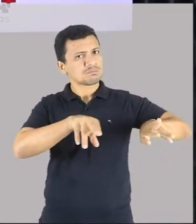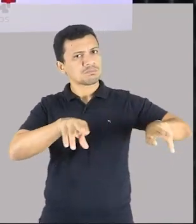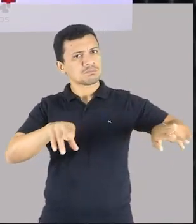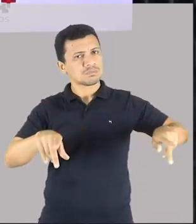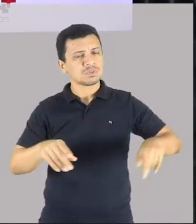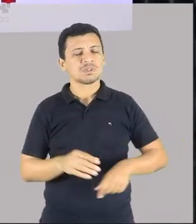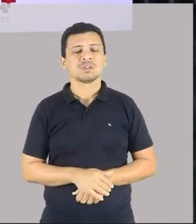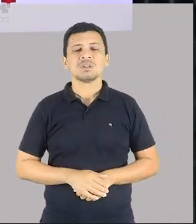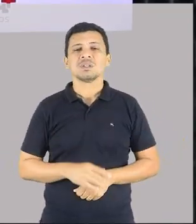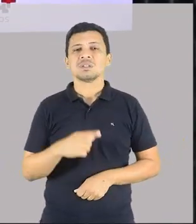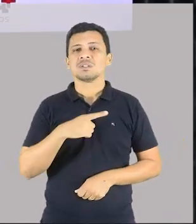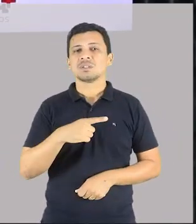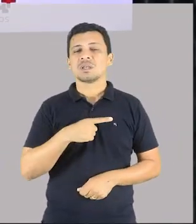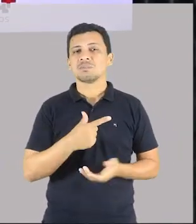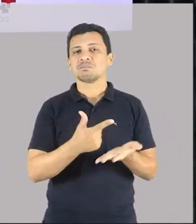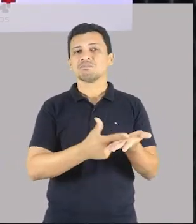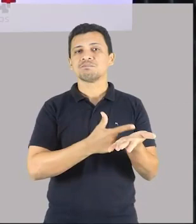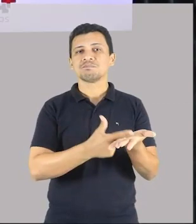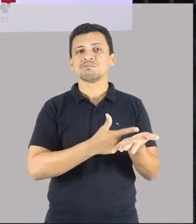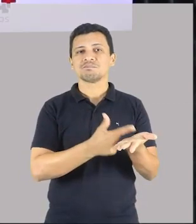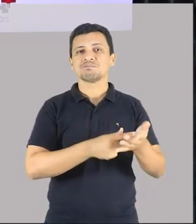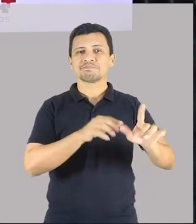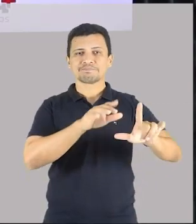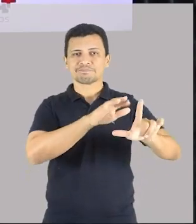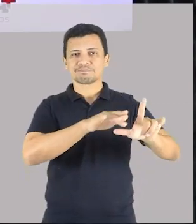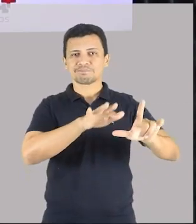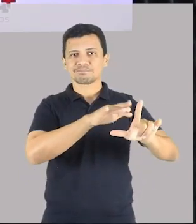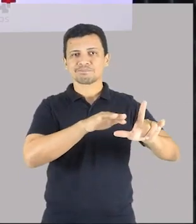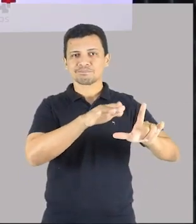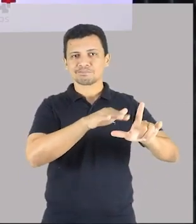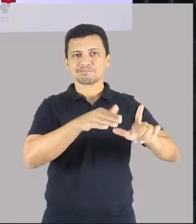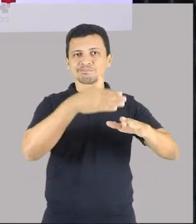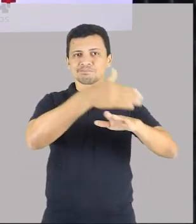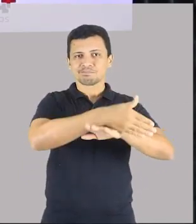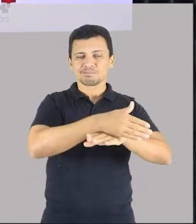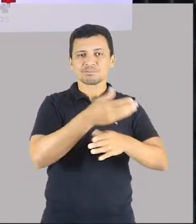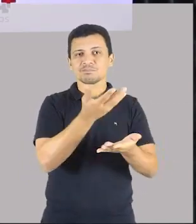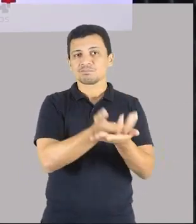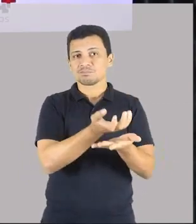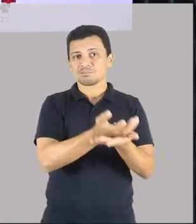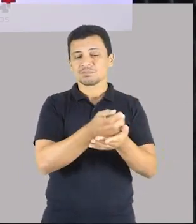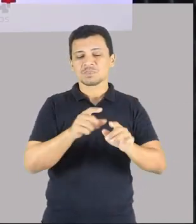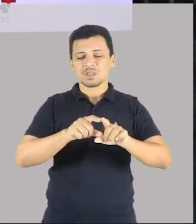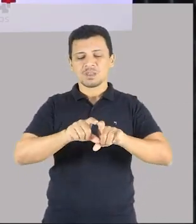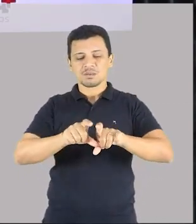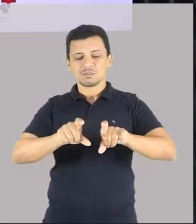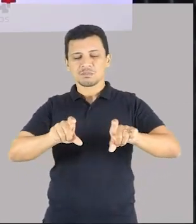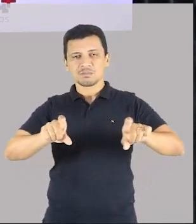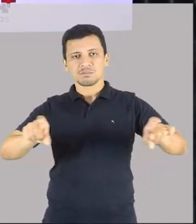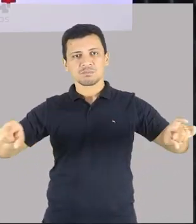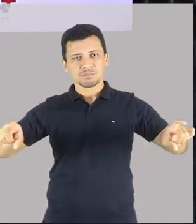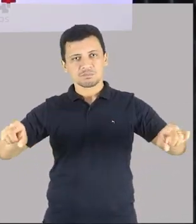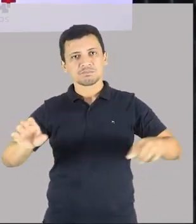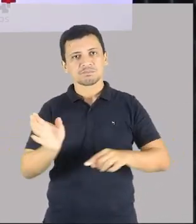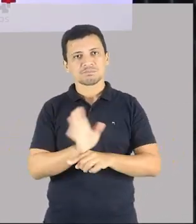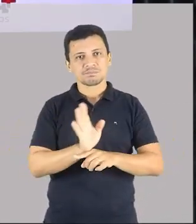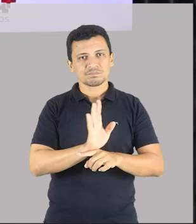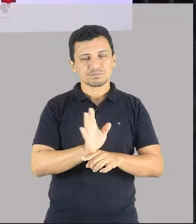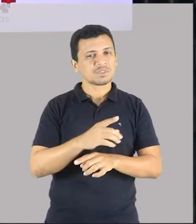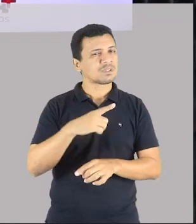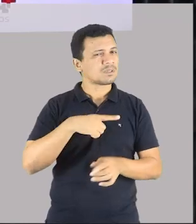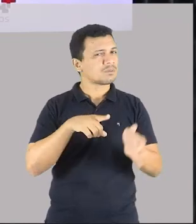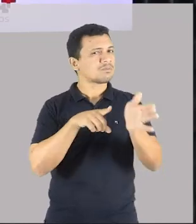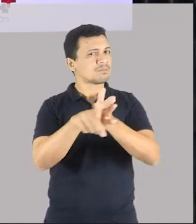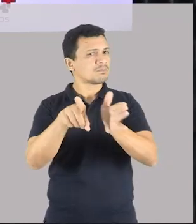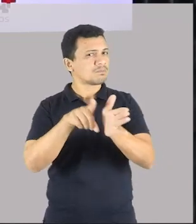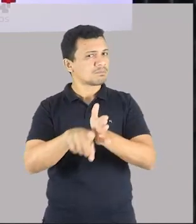uma apostila disponível no QR Code e disponível no link na descrição desse vídeo, com diversas questões para que você